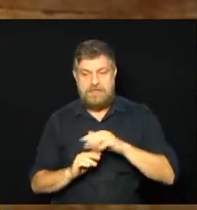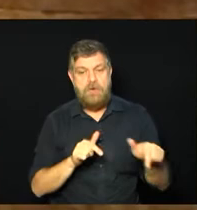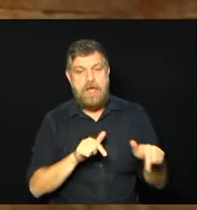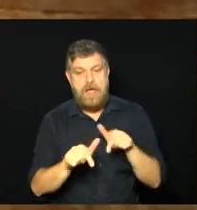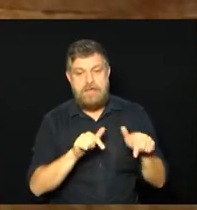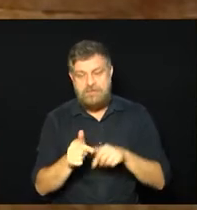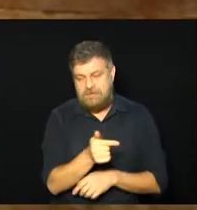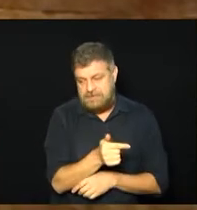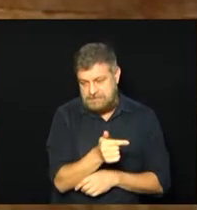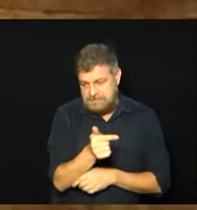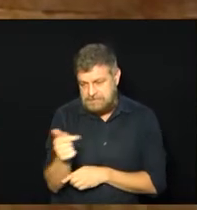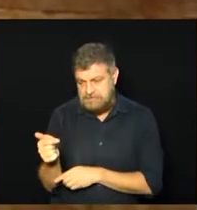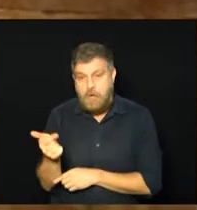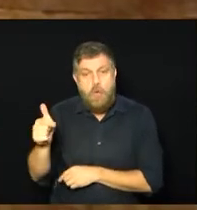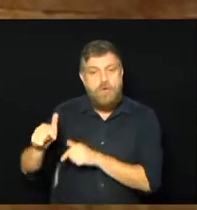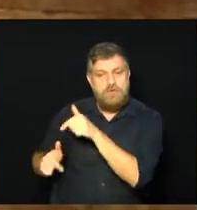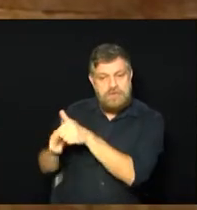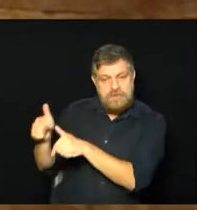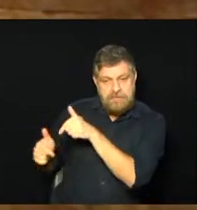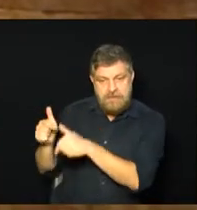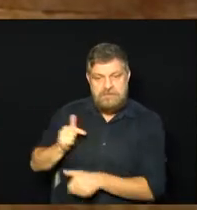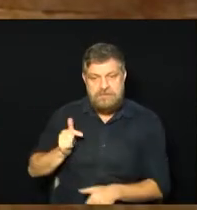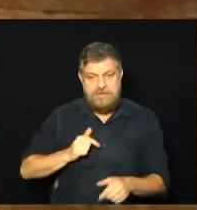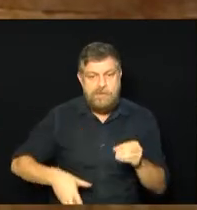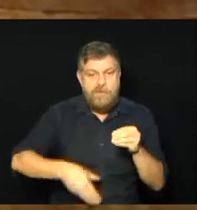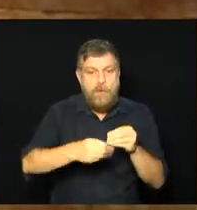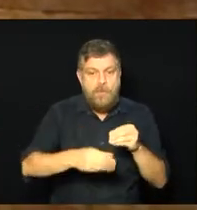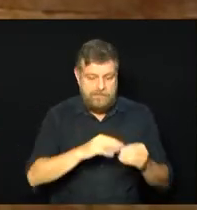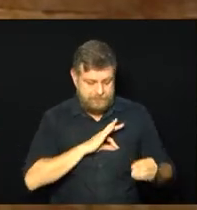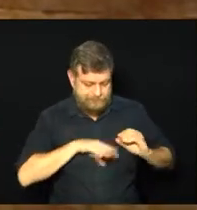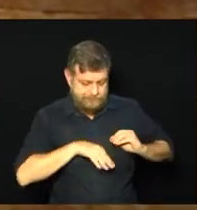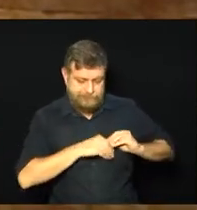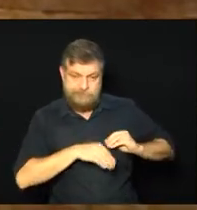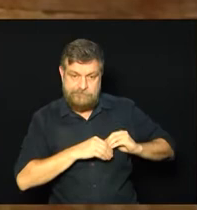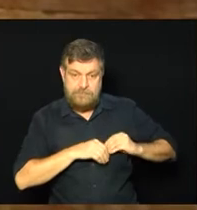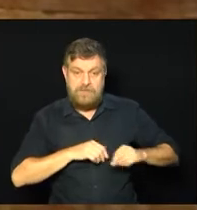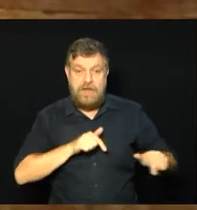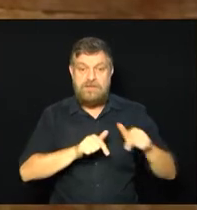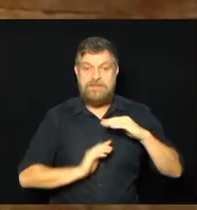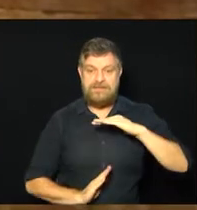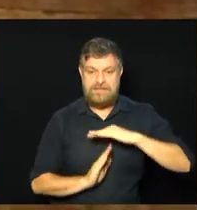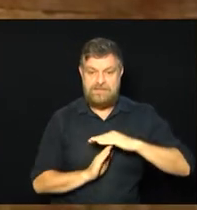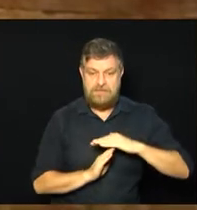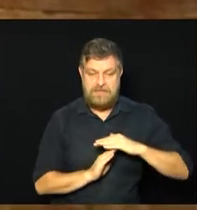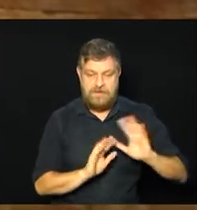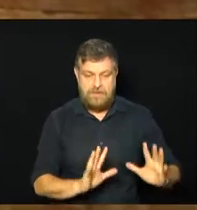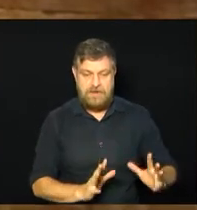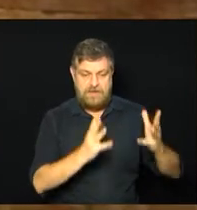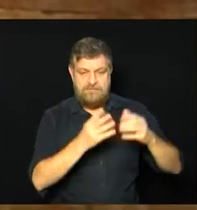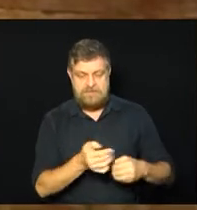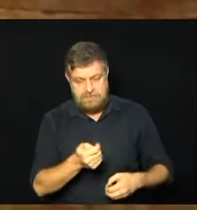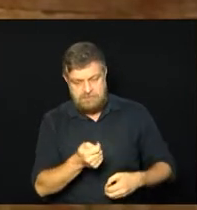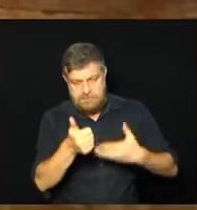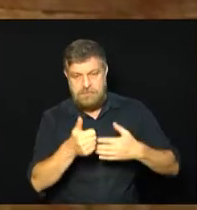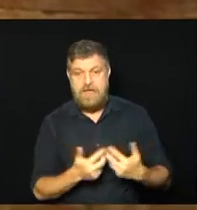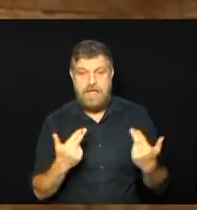durante a semana em outros empregos fazem o bico, vamos falar dessa maneira, o trabalho temporário para as festas de final de ano. Do mesmo jeito que as